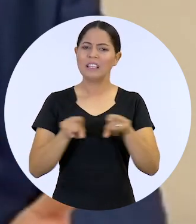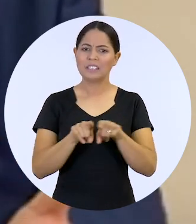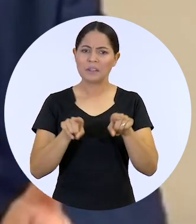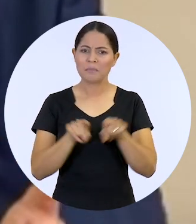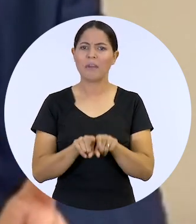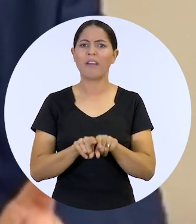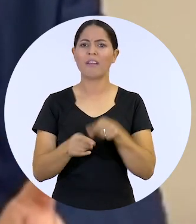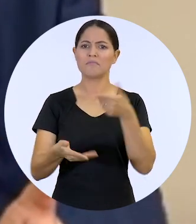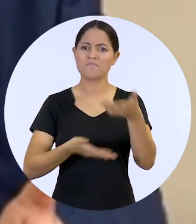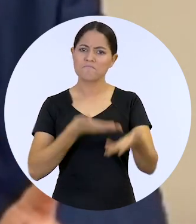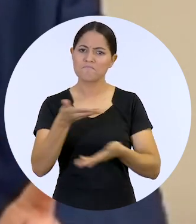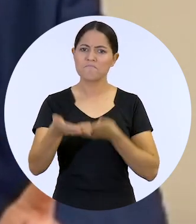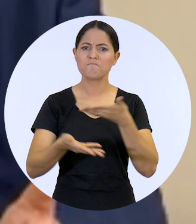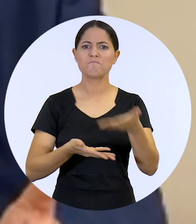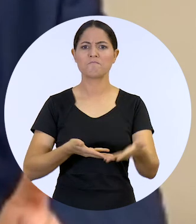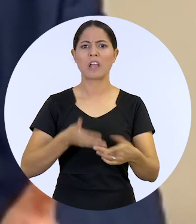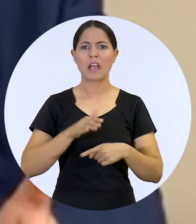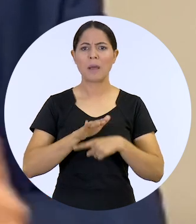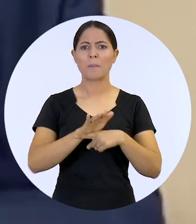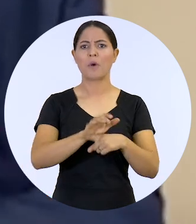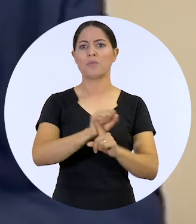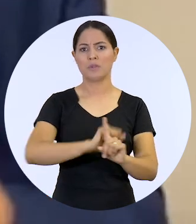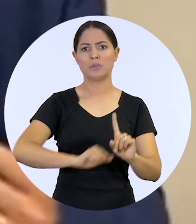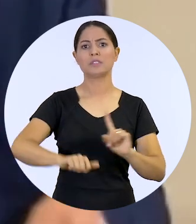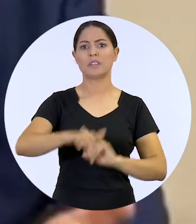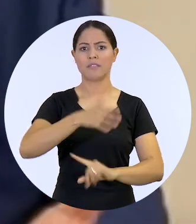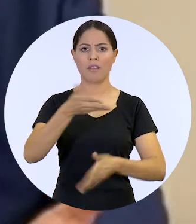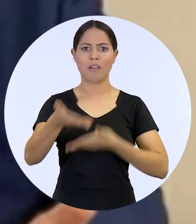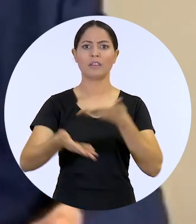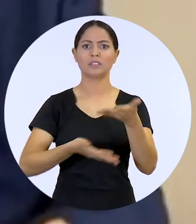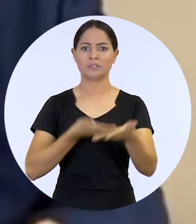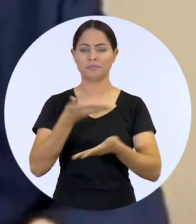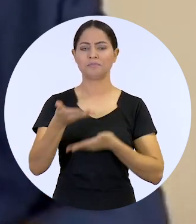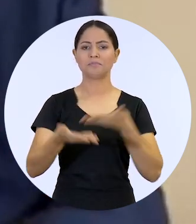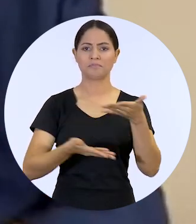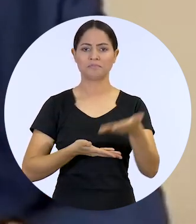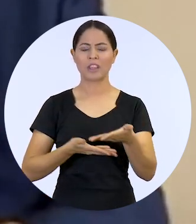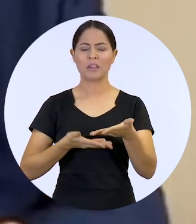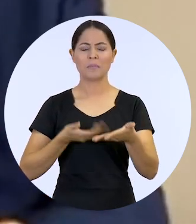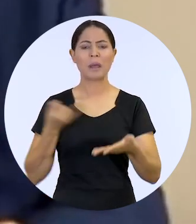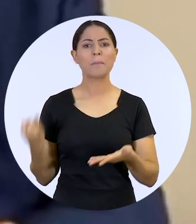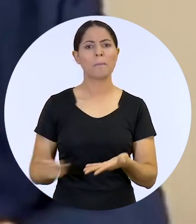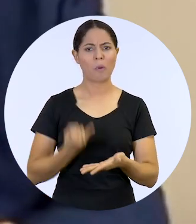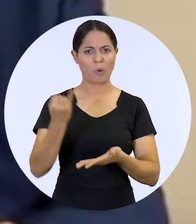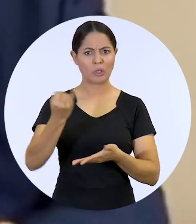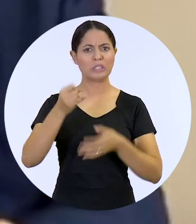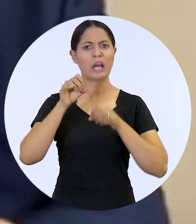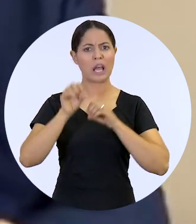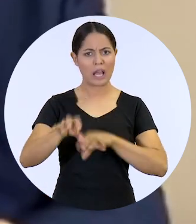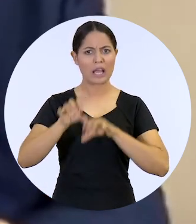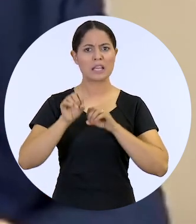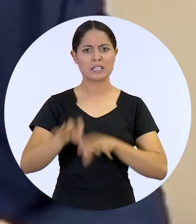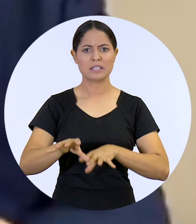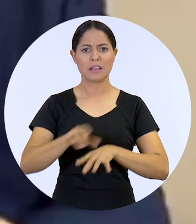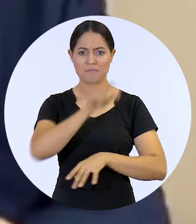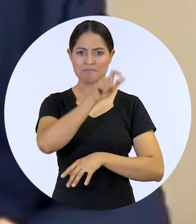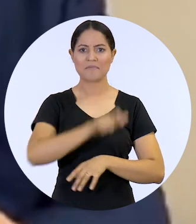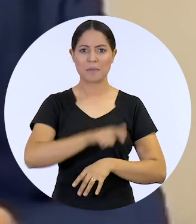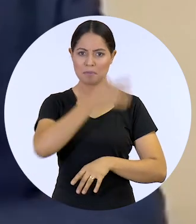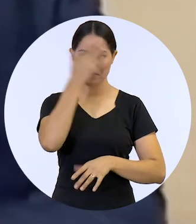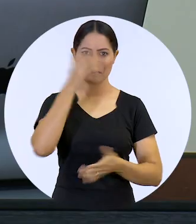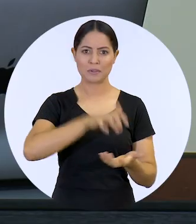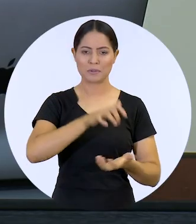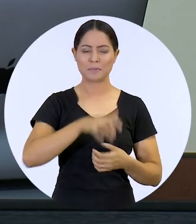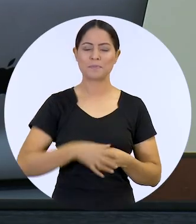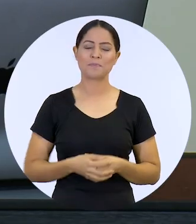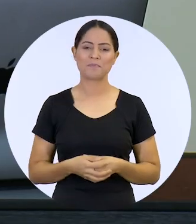também fazer uma interlocução com a própria sociedade, para elencar a importância dos direitos dos